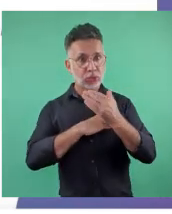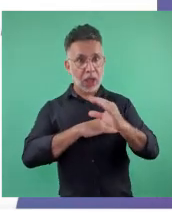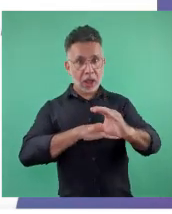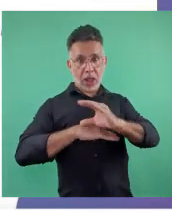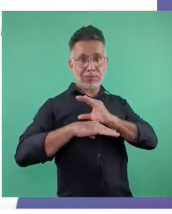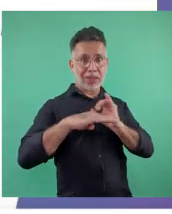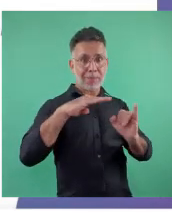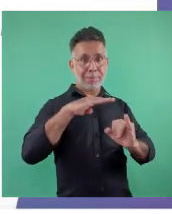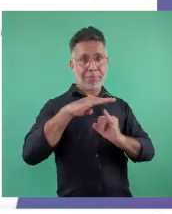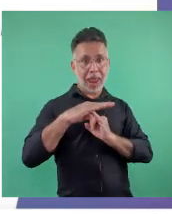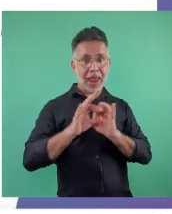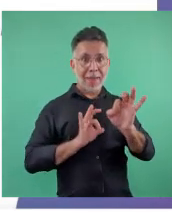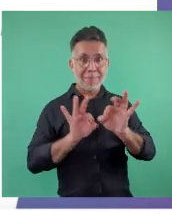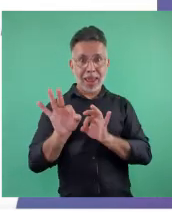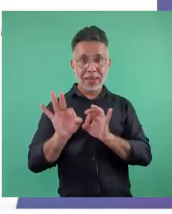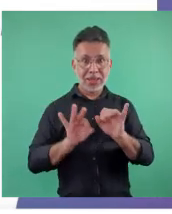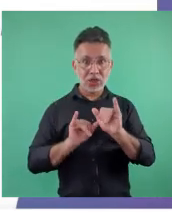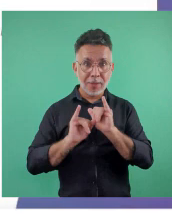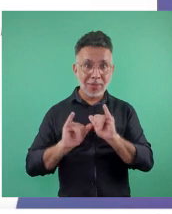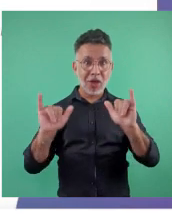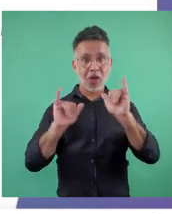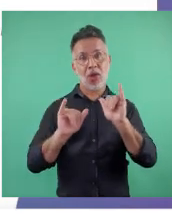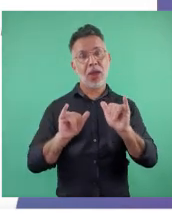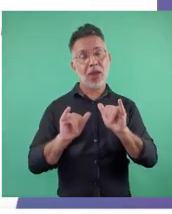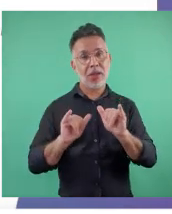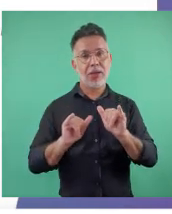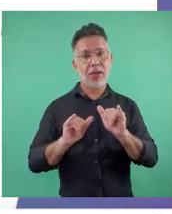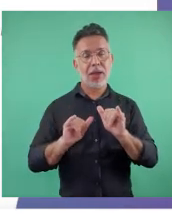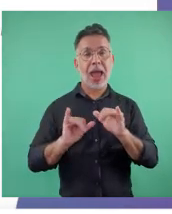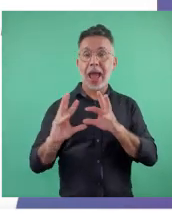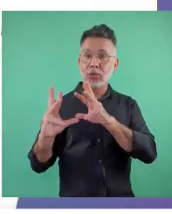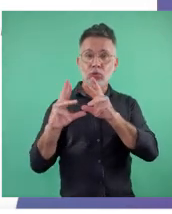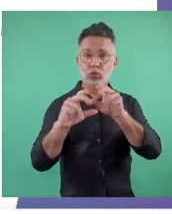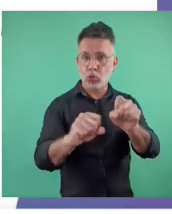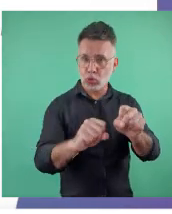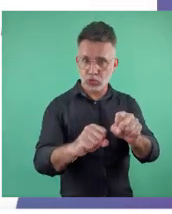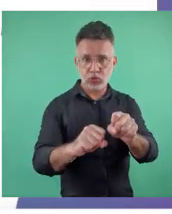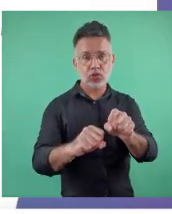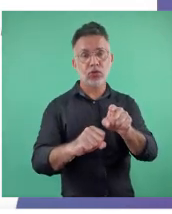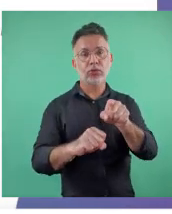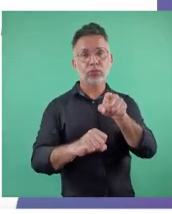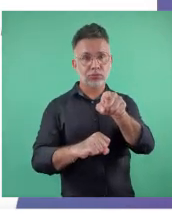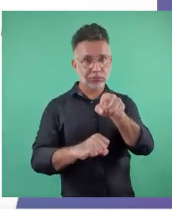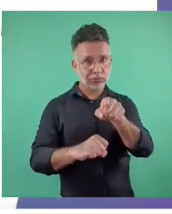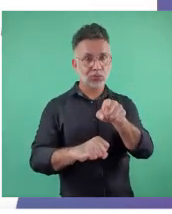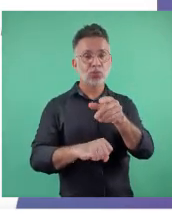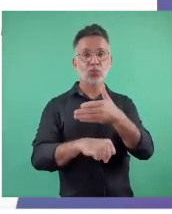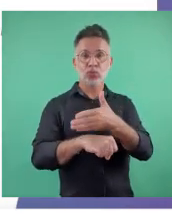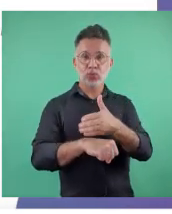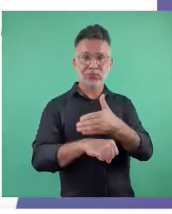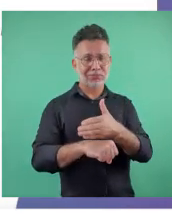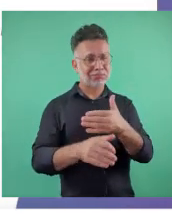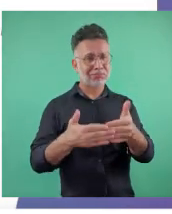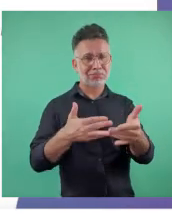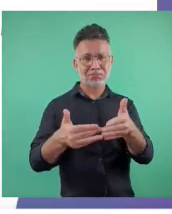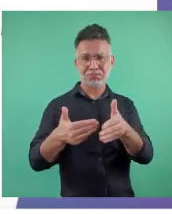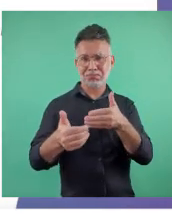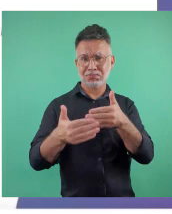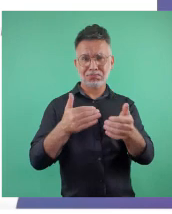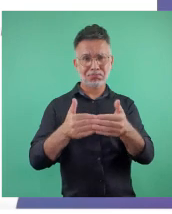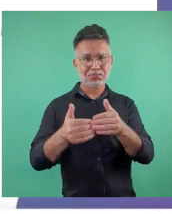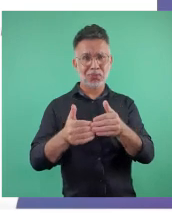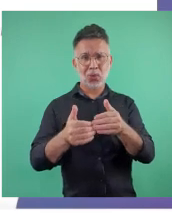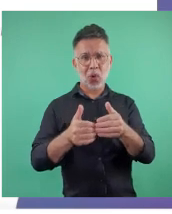necessário que os governos aloquem recursos e planejamentos para promover o acesso a